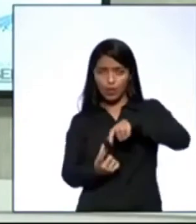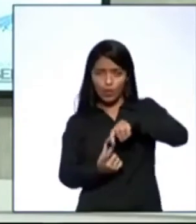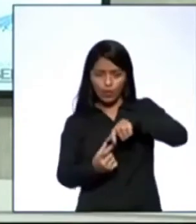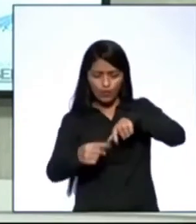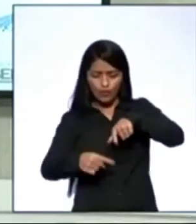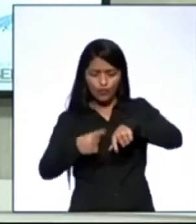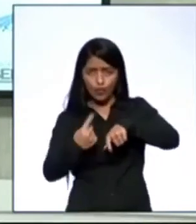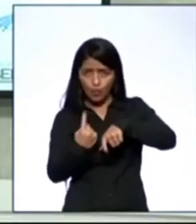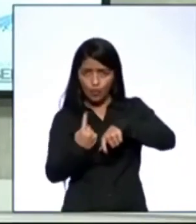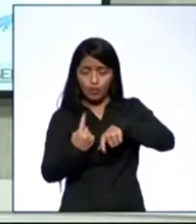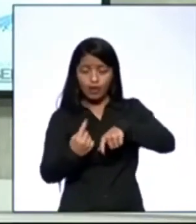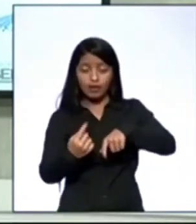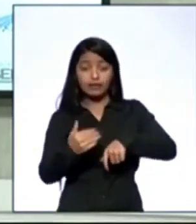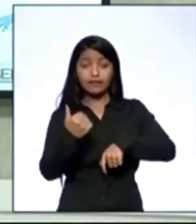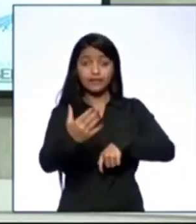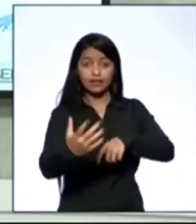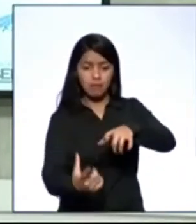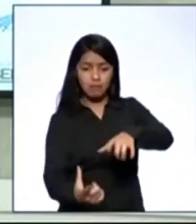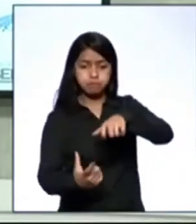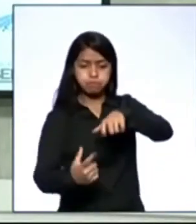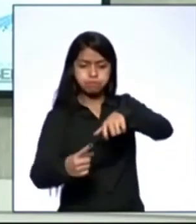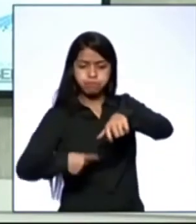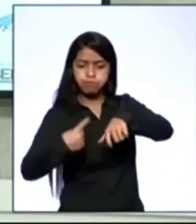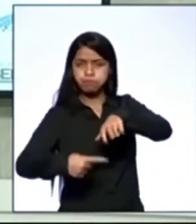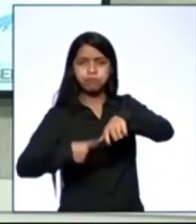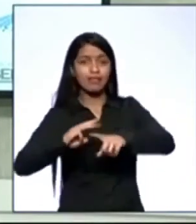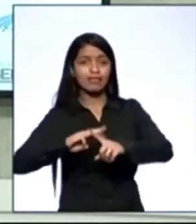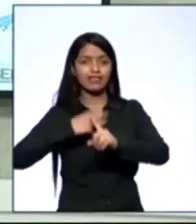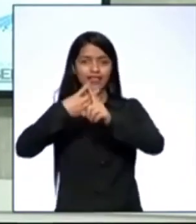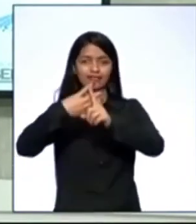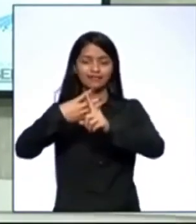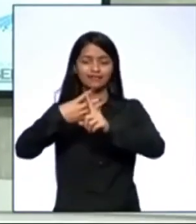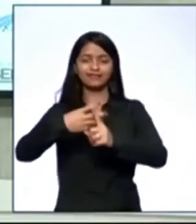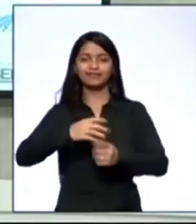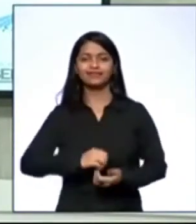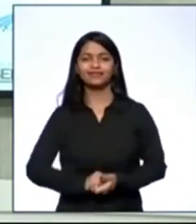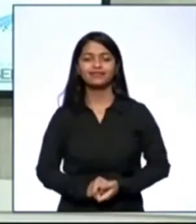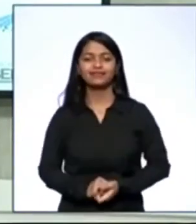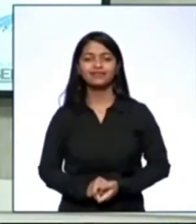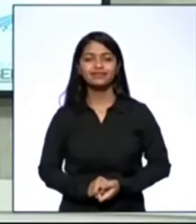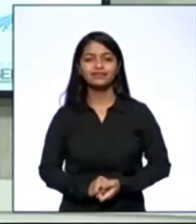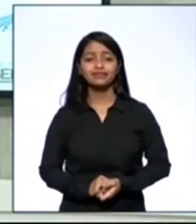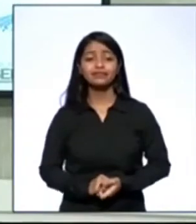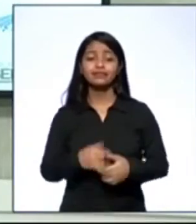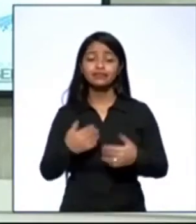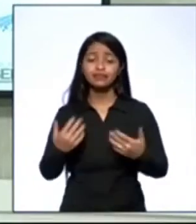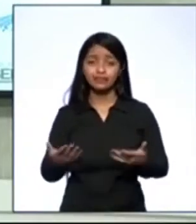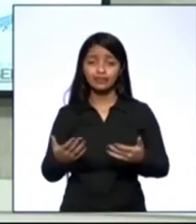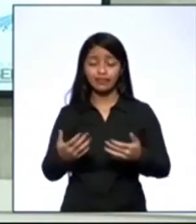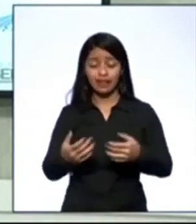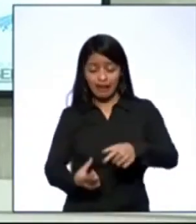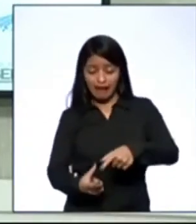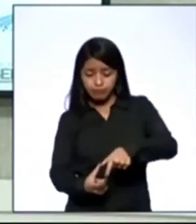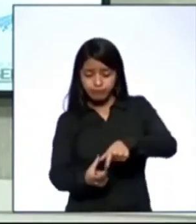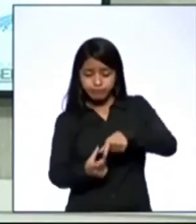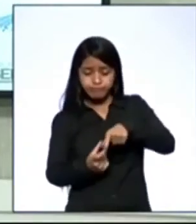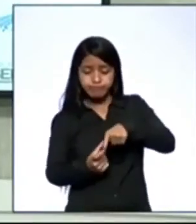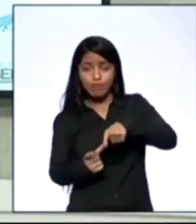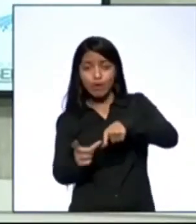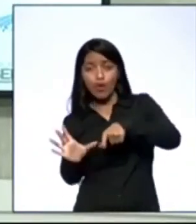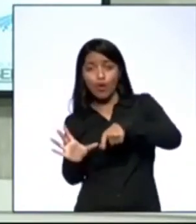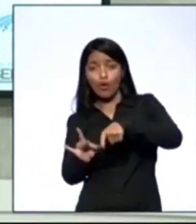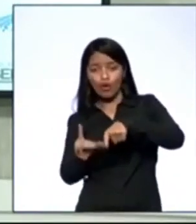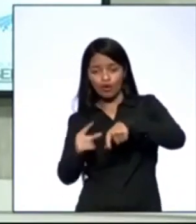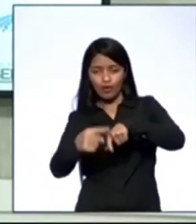vai ser o triplo, 3 voltas, né? Beleza? E como a catraca está grudada na roda traseira, soldada,